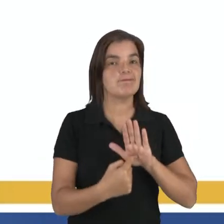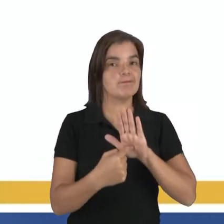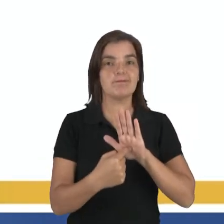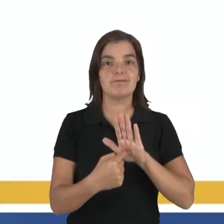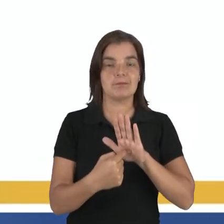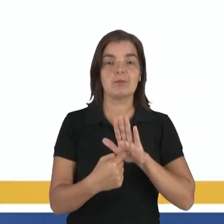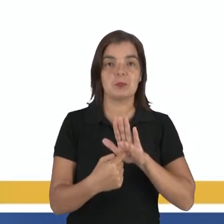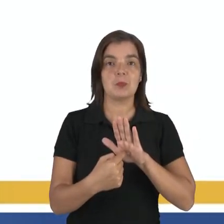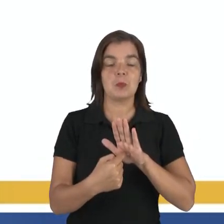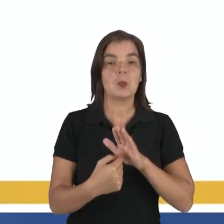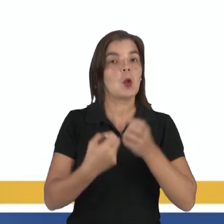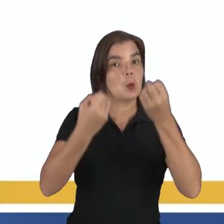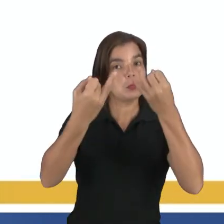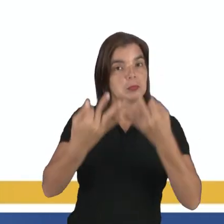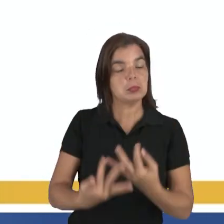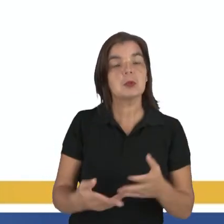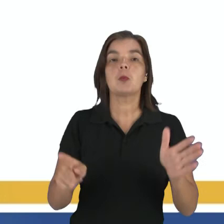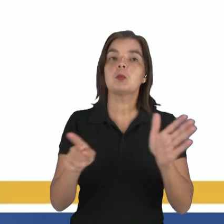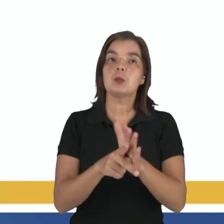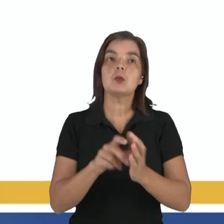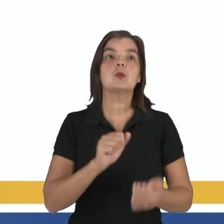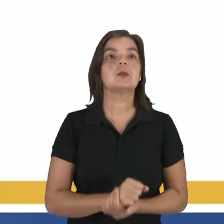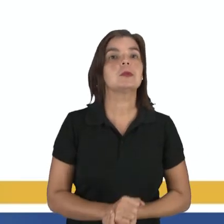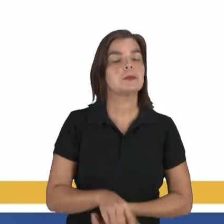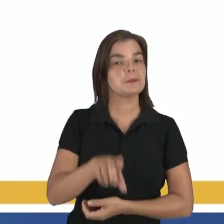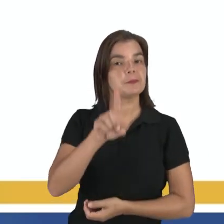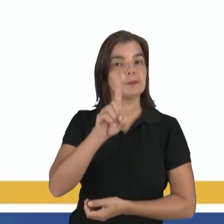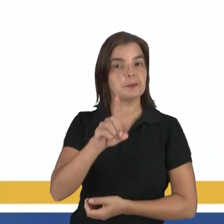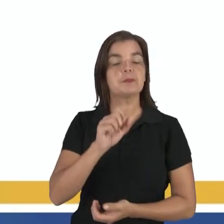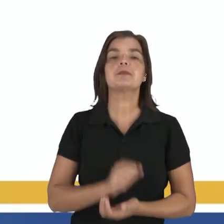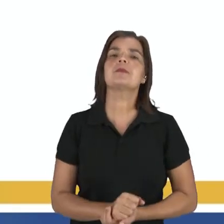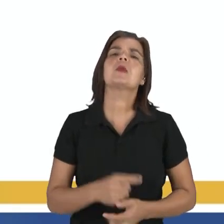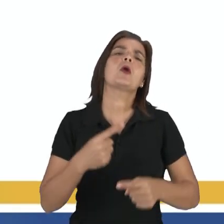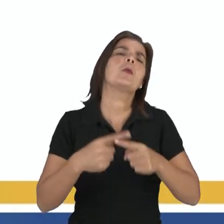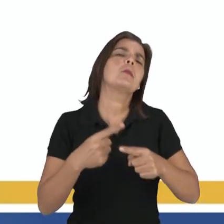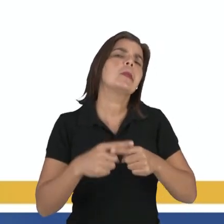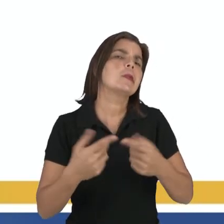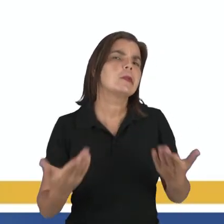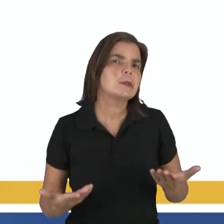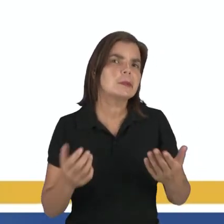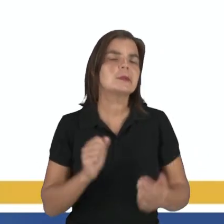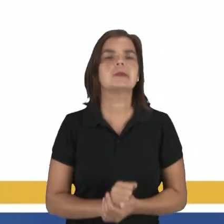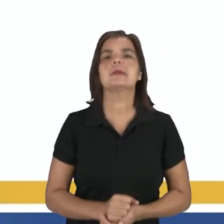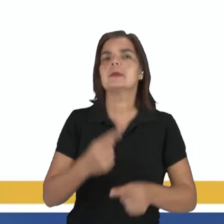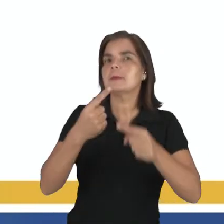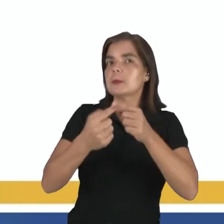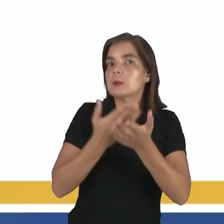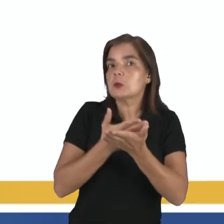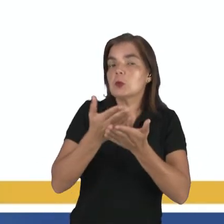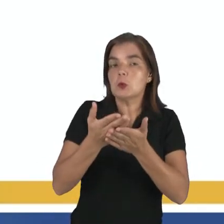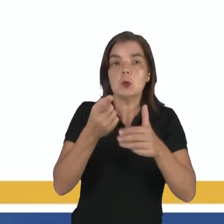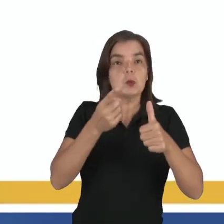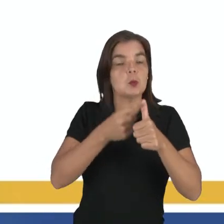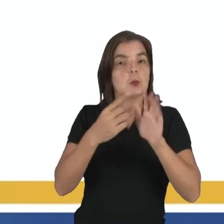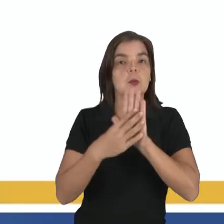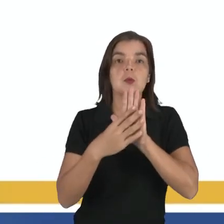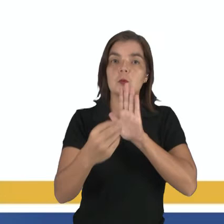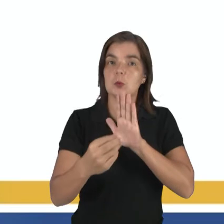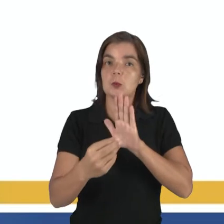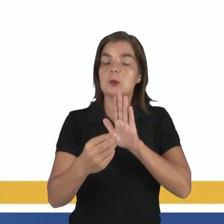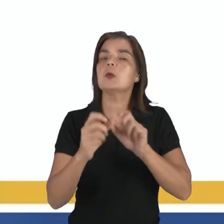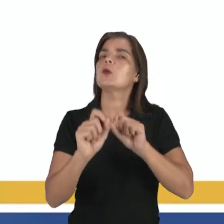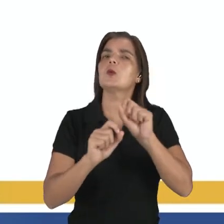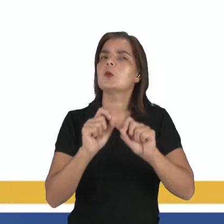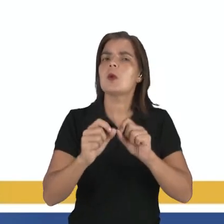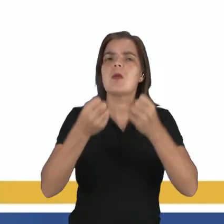apresenta um dos postulados de Dalton é a letra D. E por que a letra D? Porque no início, o primeiro modelo